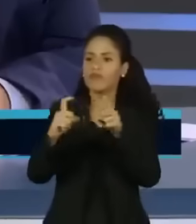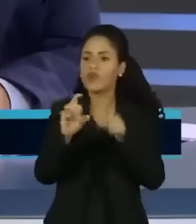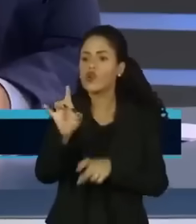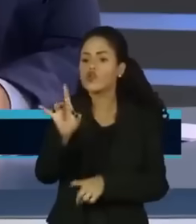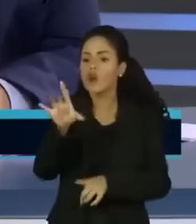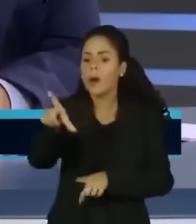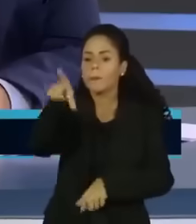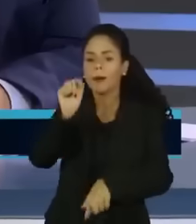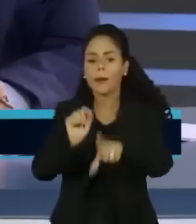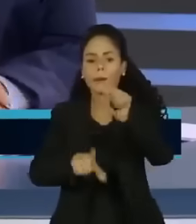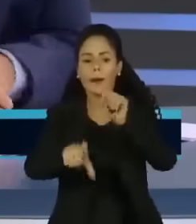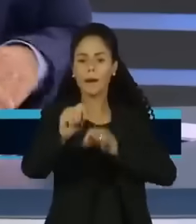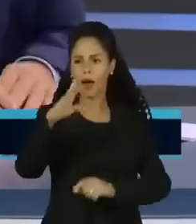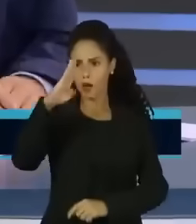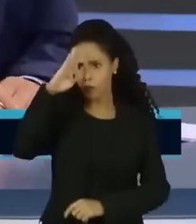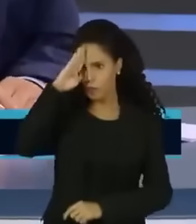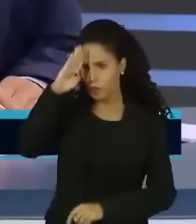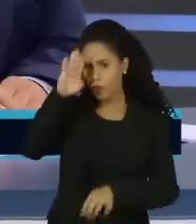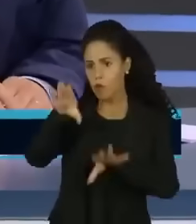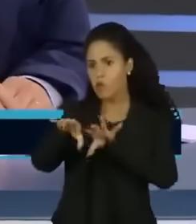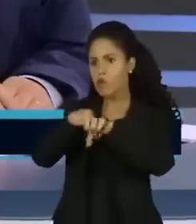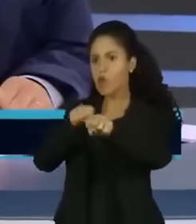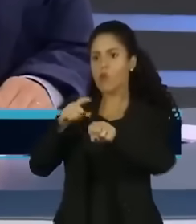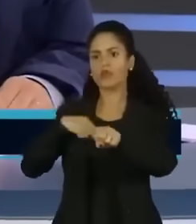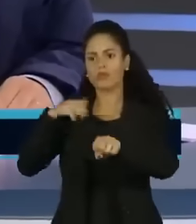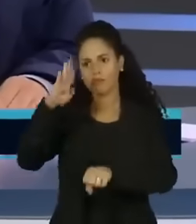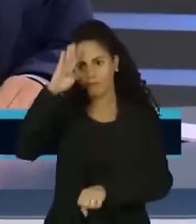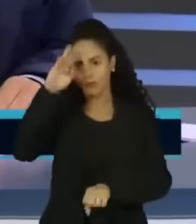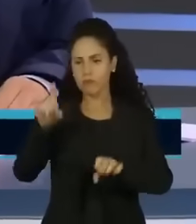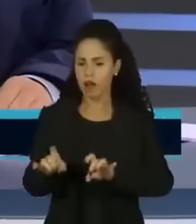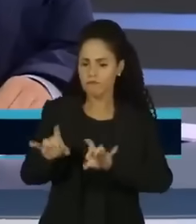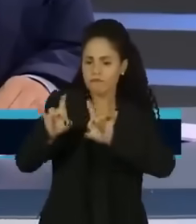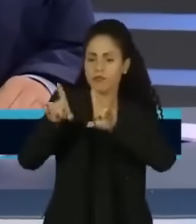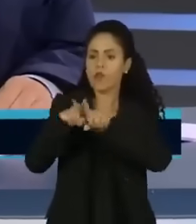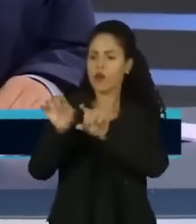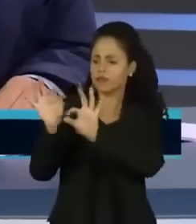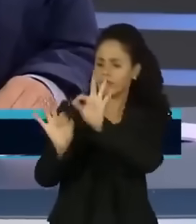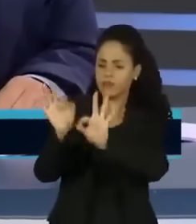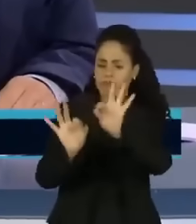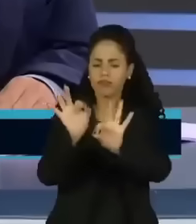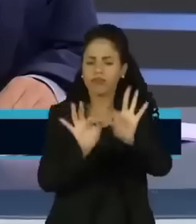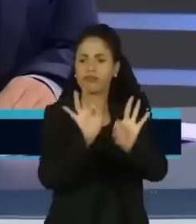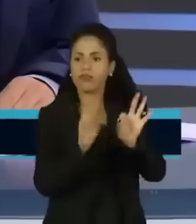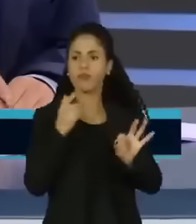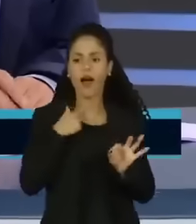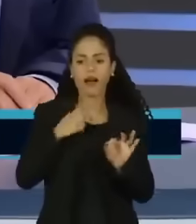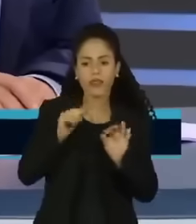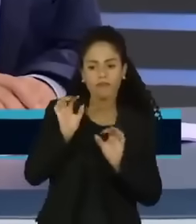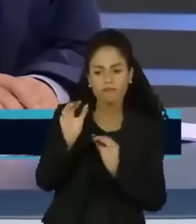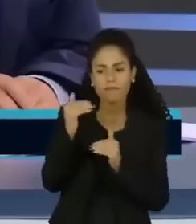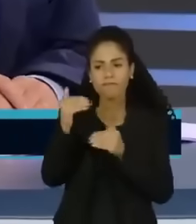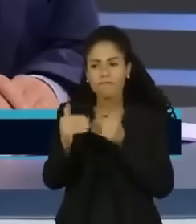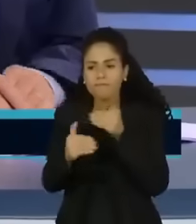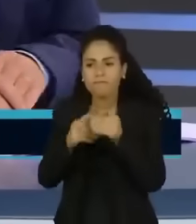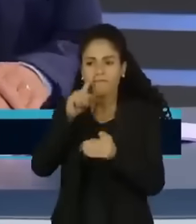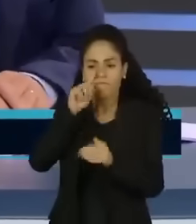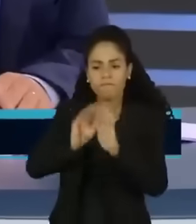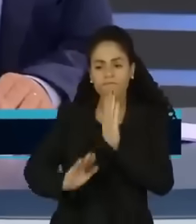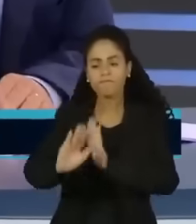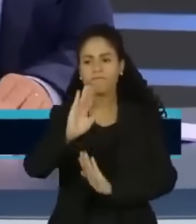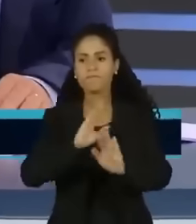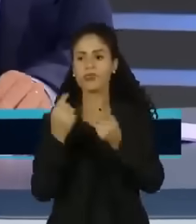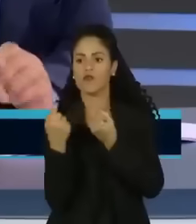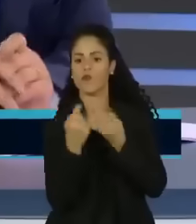apenas militares formados no curso de Forças Especiais, o que demonstra planejamento minucioso para utilizar contra o próprio